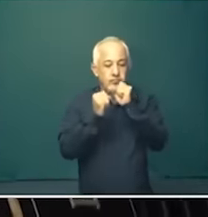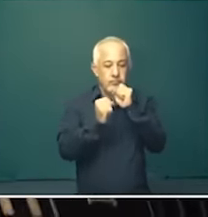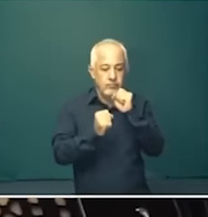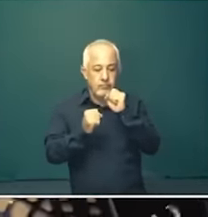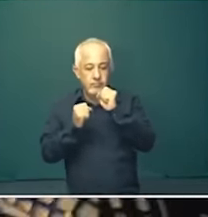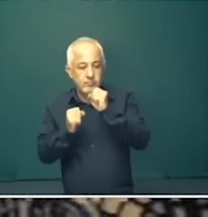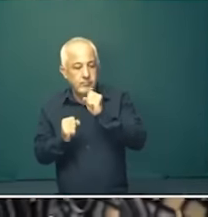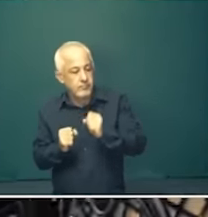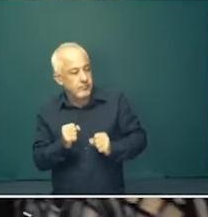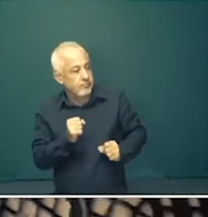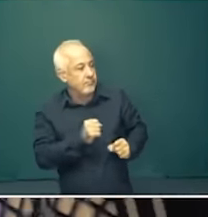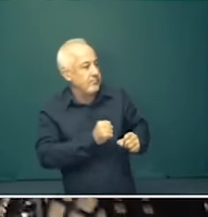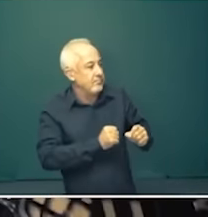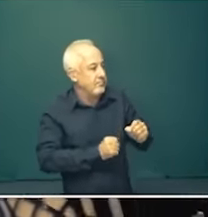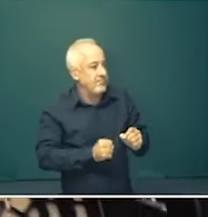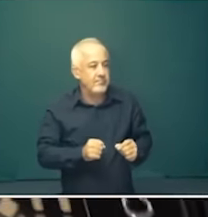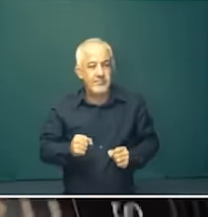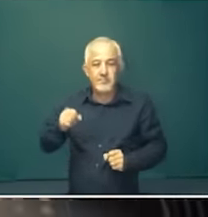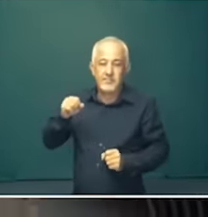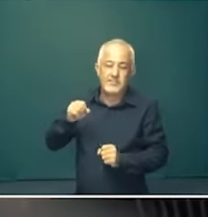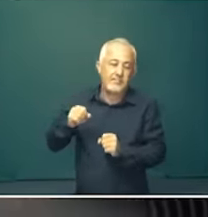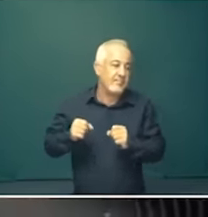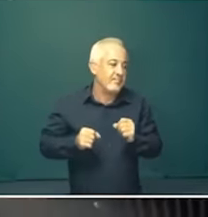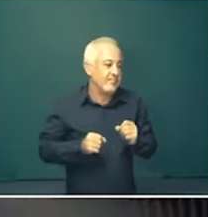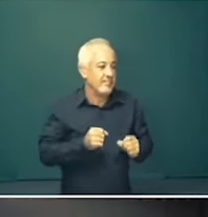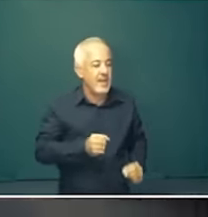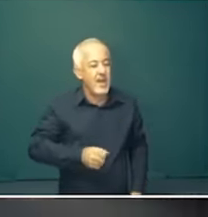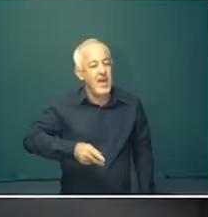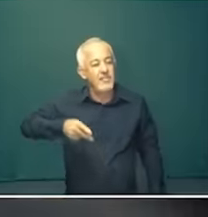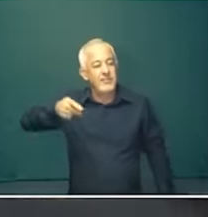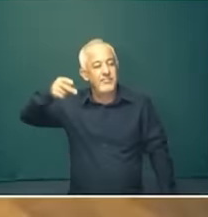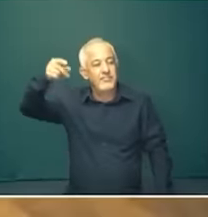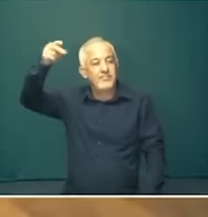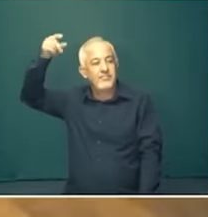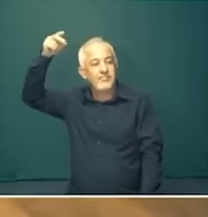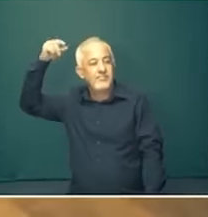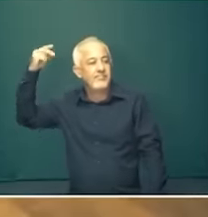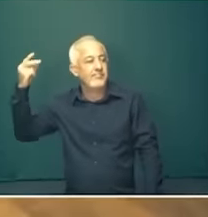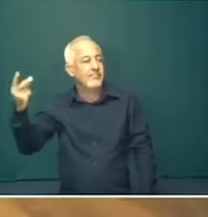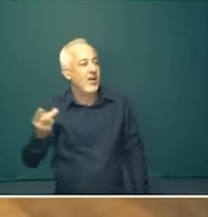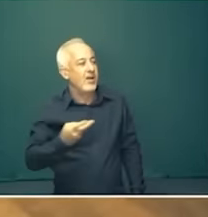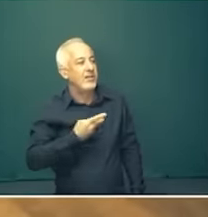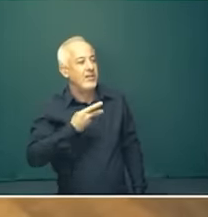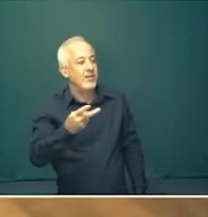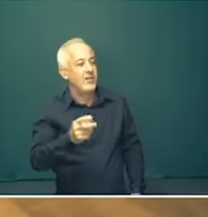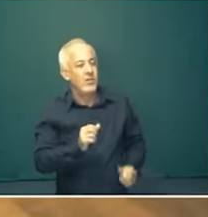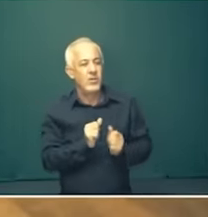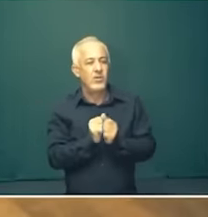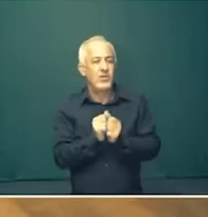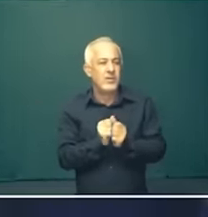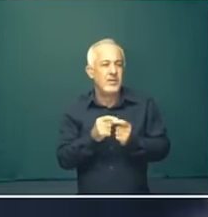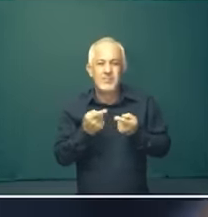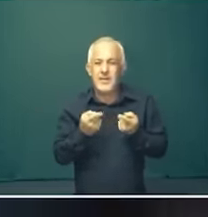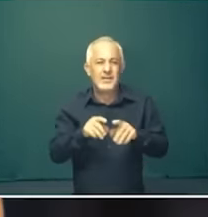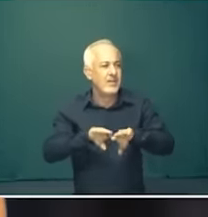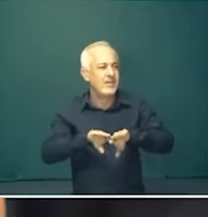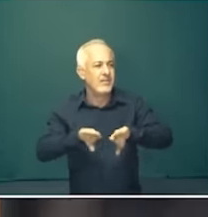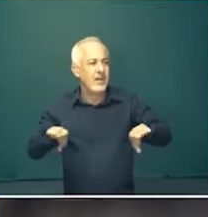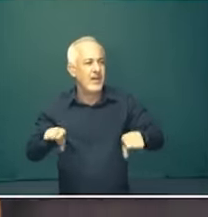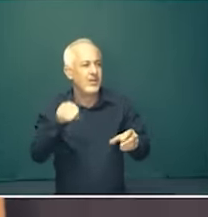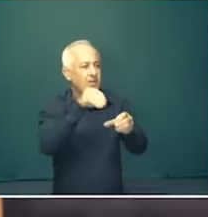Franco, faz tempo de Manaus. Não faz tempo que a gente vive junto, mas tá separados. Eu e